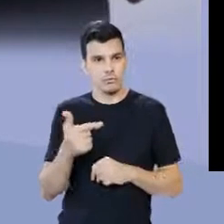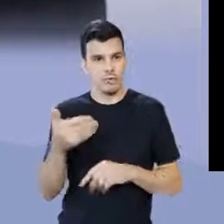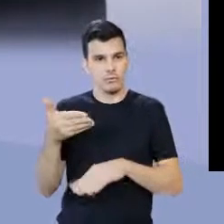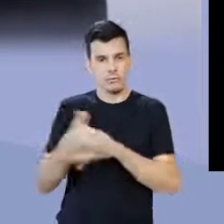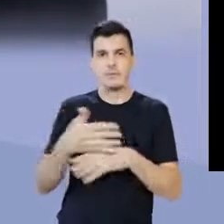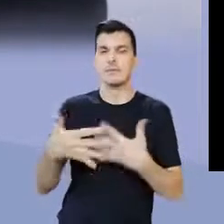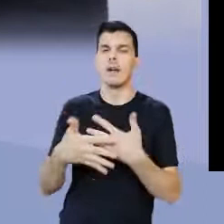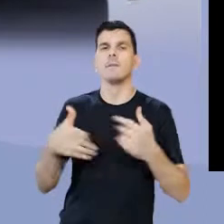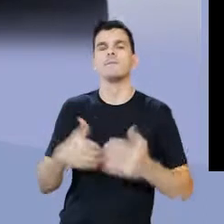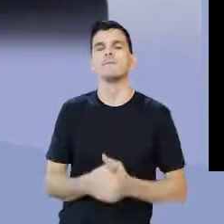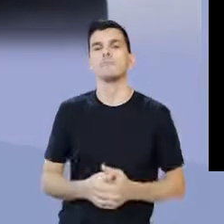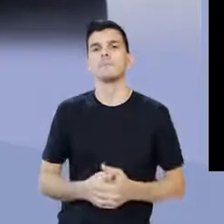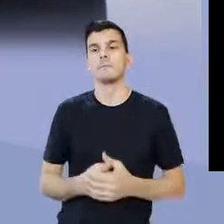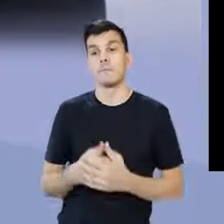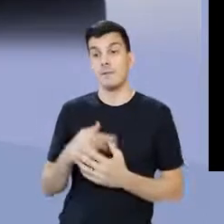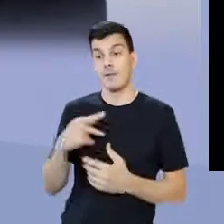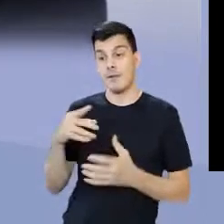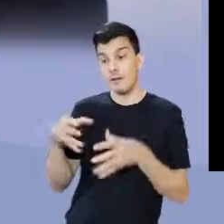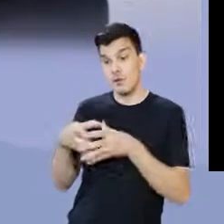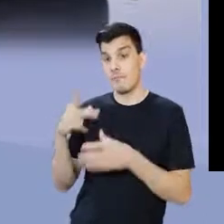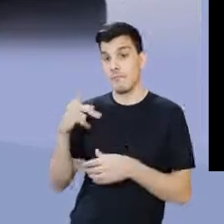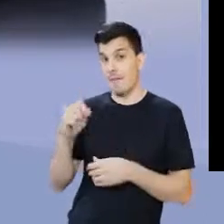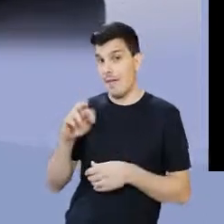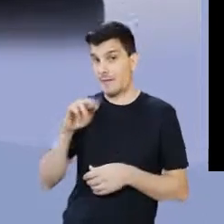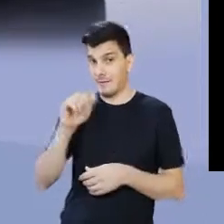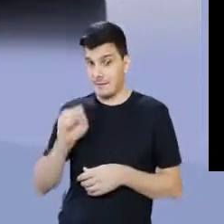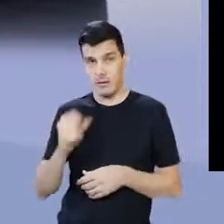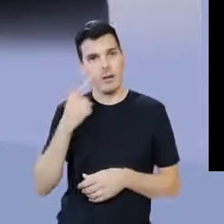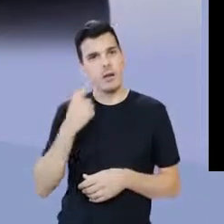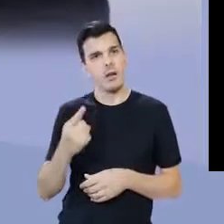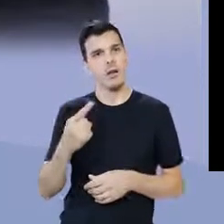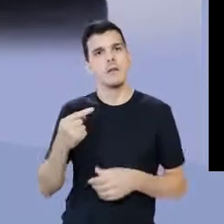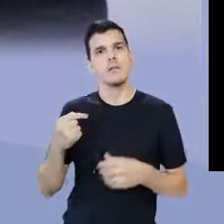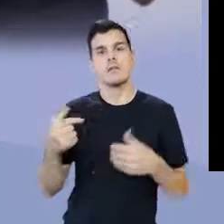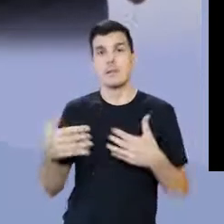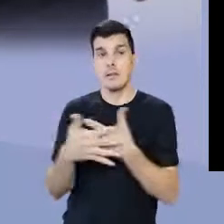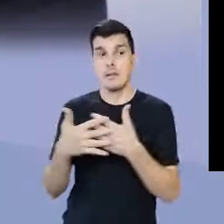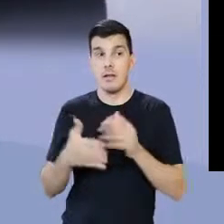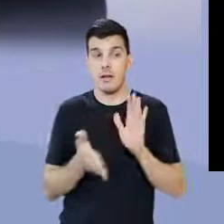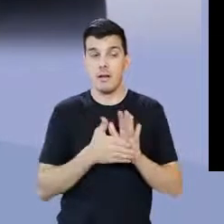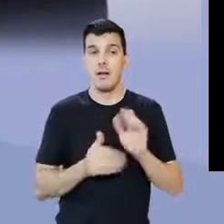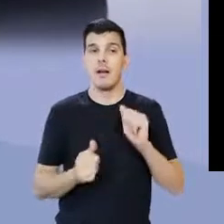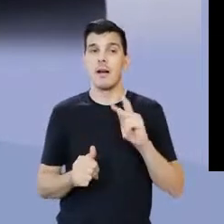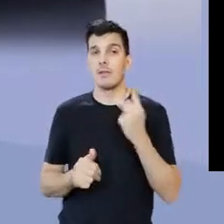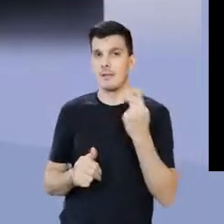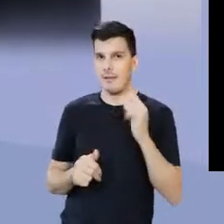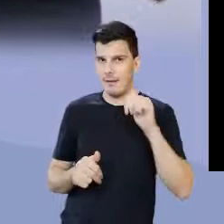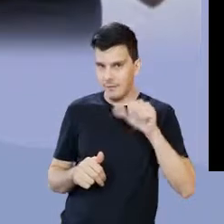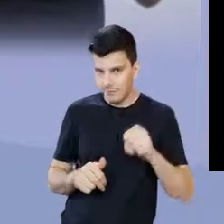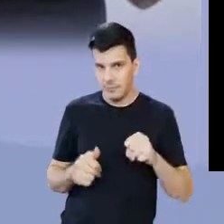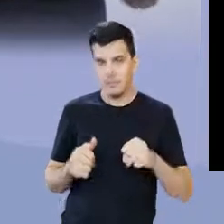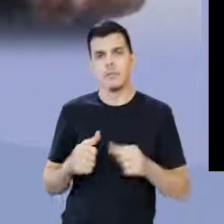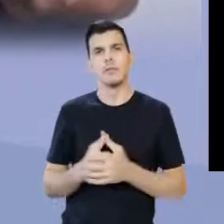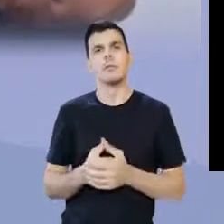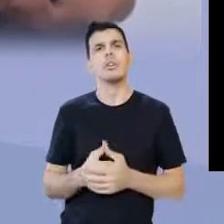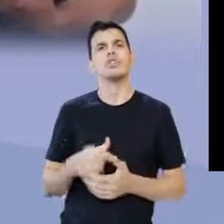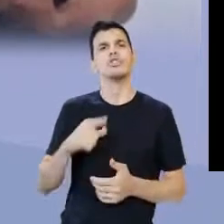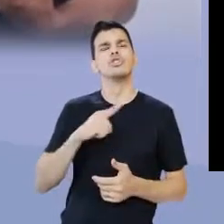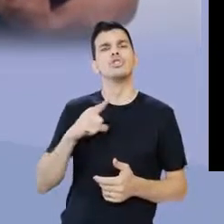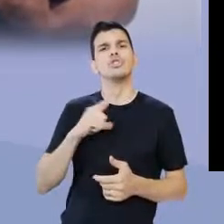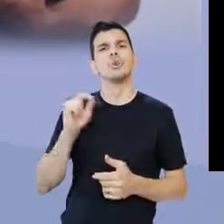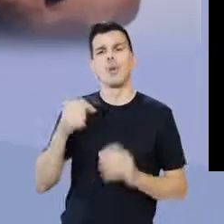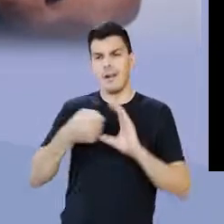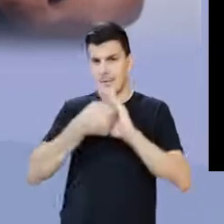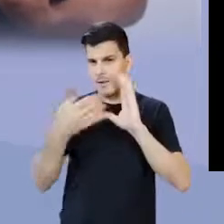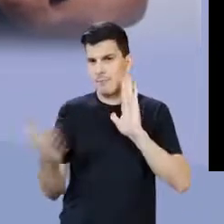cidade. De acordo com o texto, a atuação política dos cidadãos atenienses na antiguidade clássica tinham